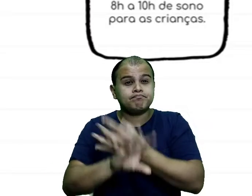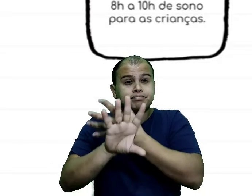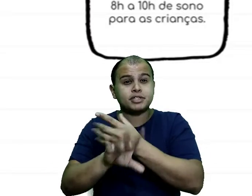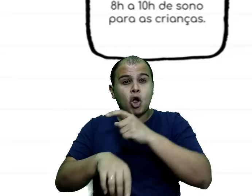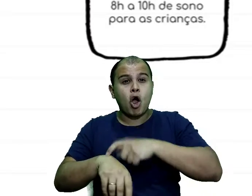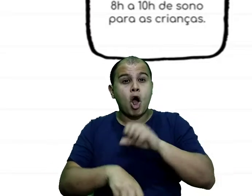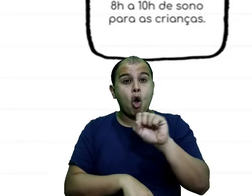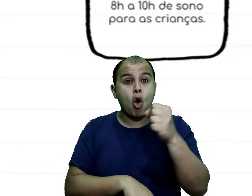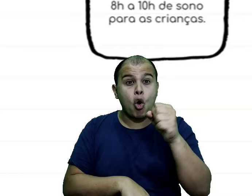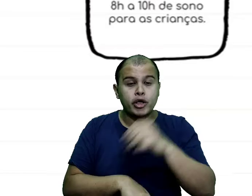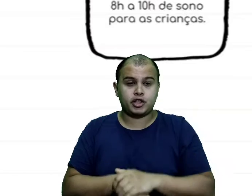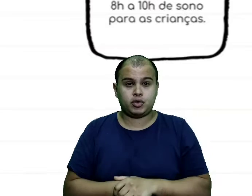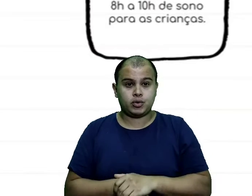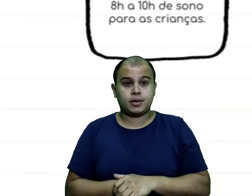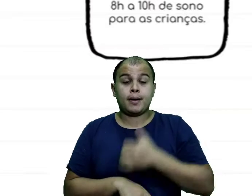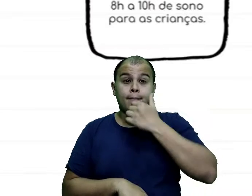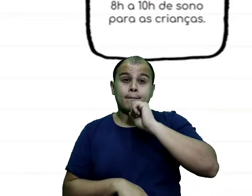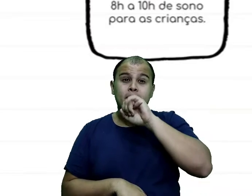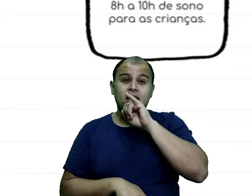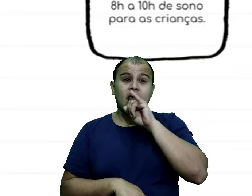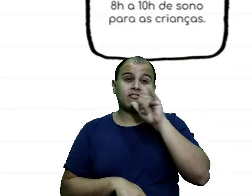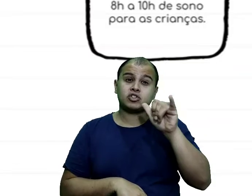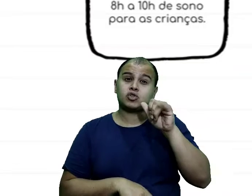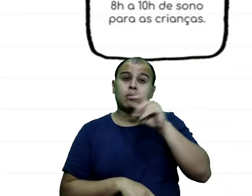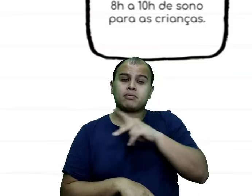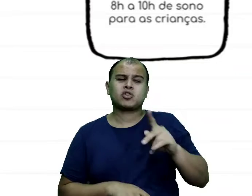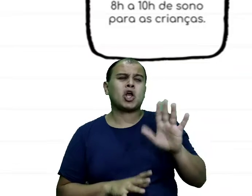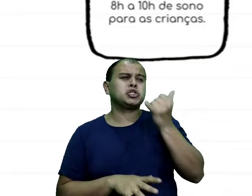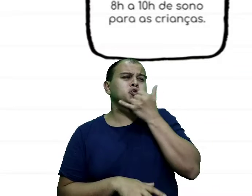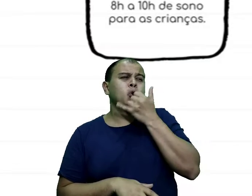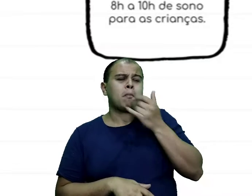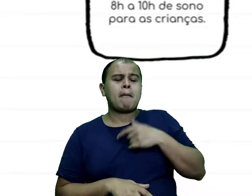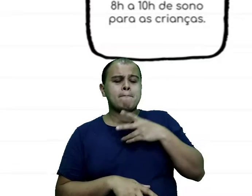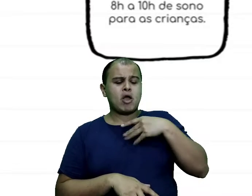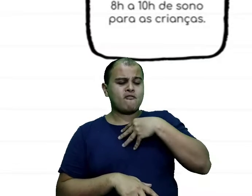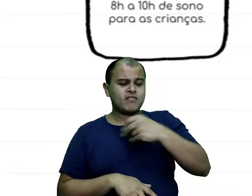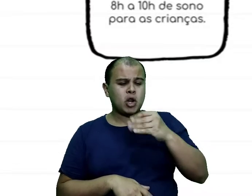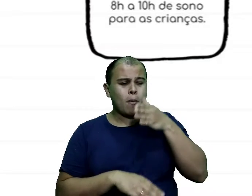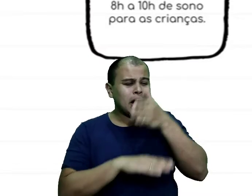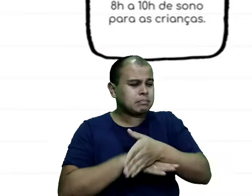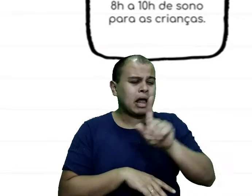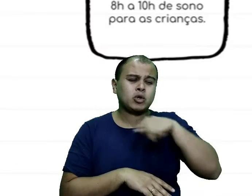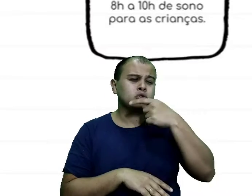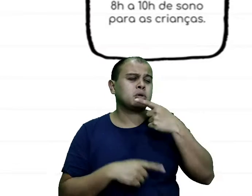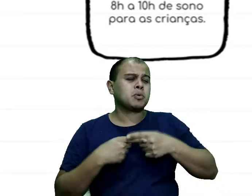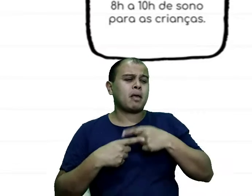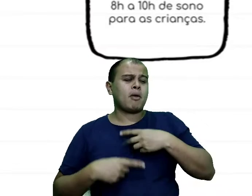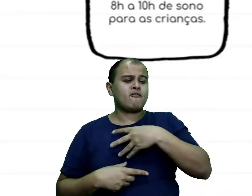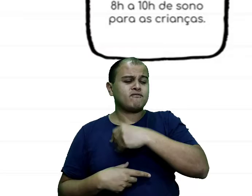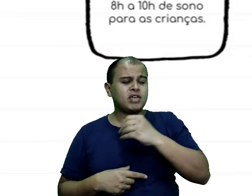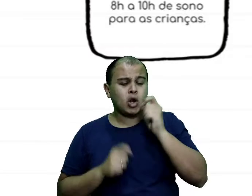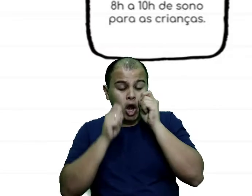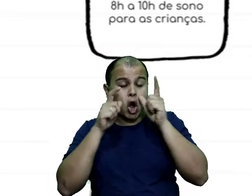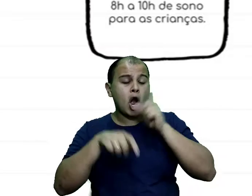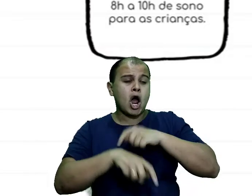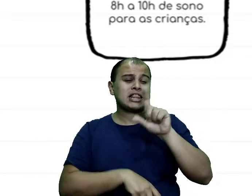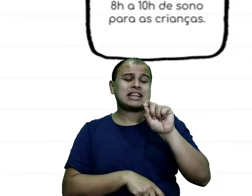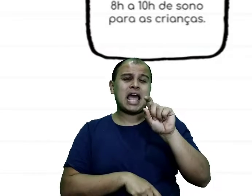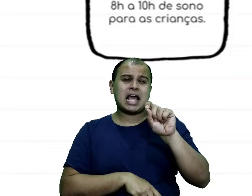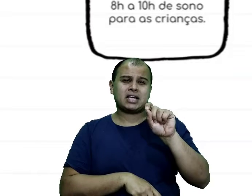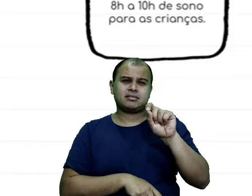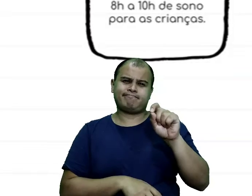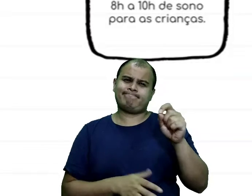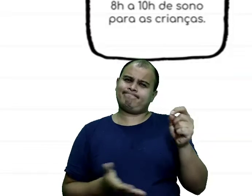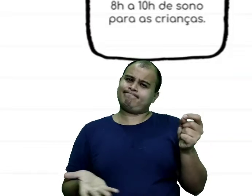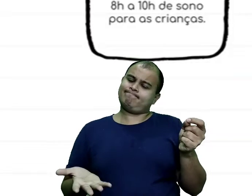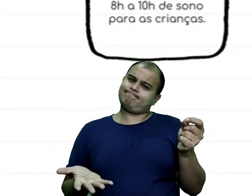começa a aula online às 8. E a mãe mandou um áudio falando que ela não poderia participar das aulas porque o filho dela só acorda às 10 da